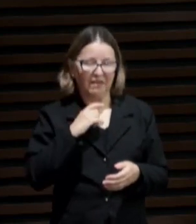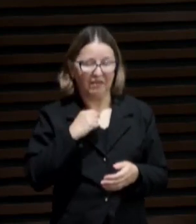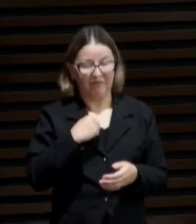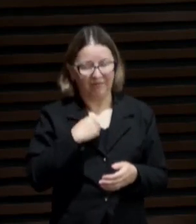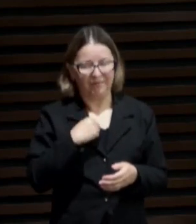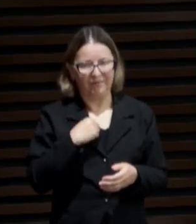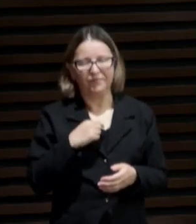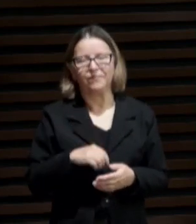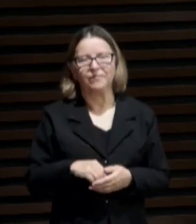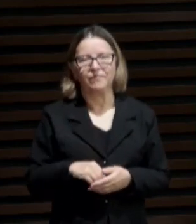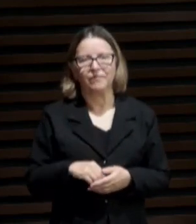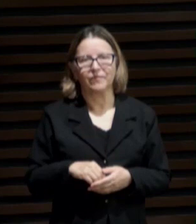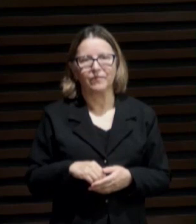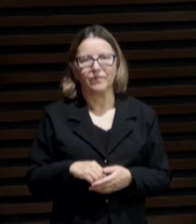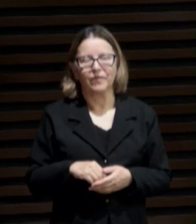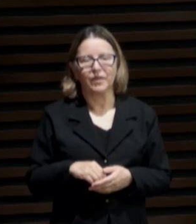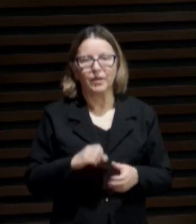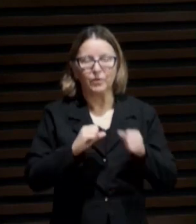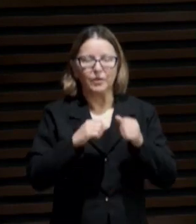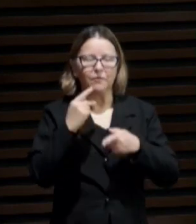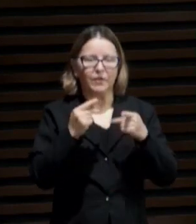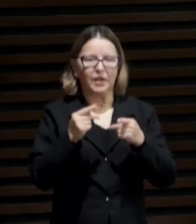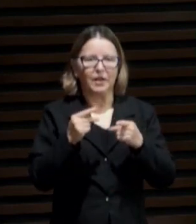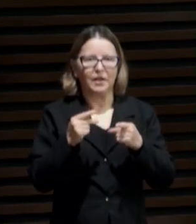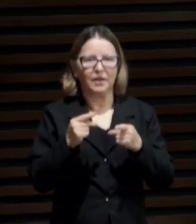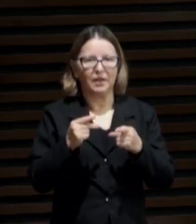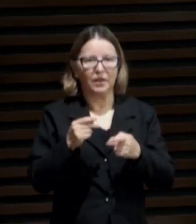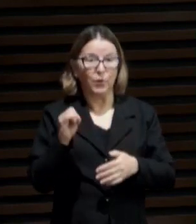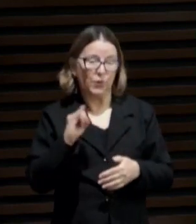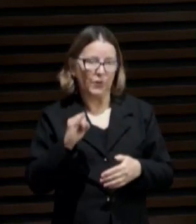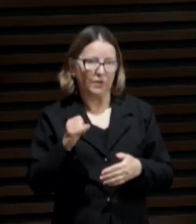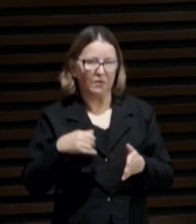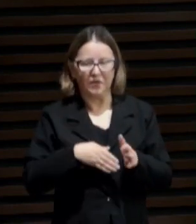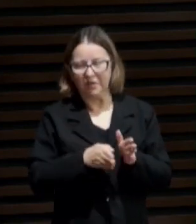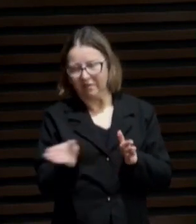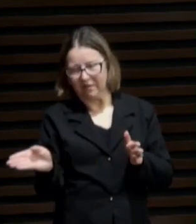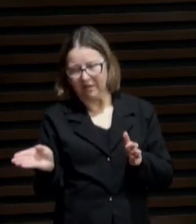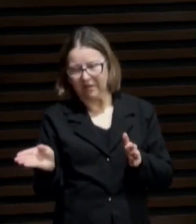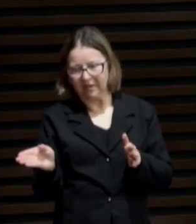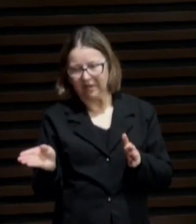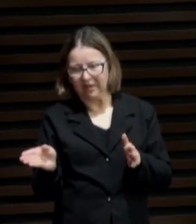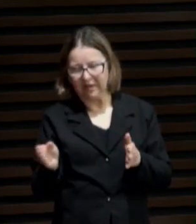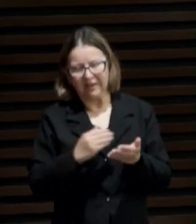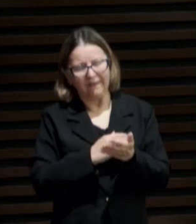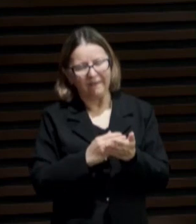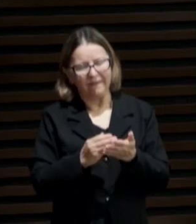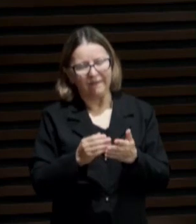assim, desviam-se os ímpios desde a madre, andam errados desde que nascem, proferindo mentiras.